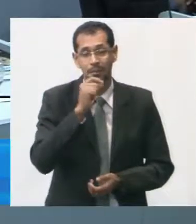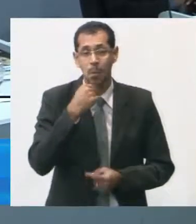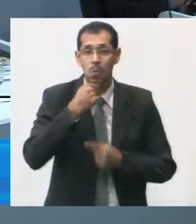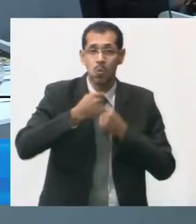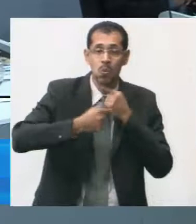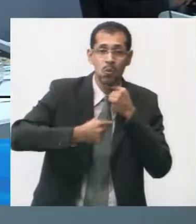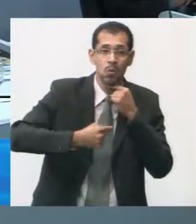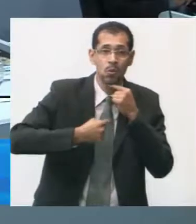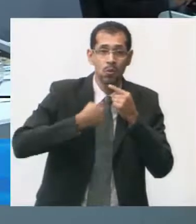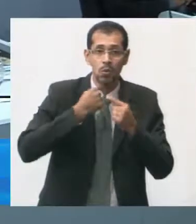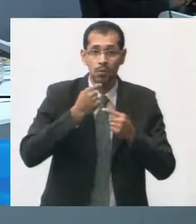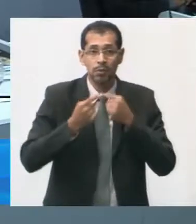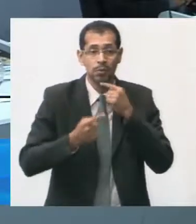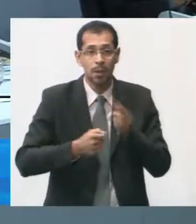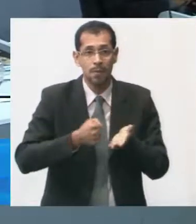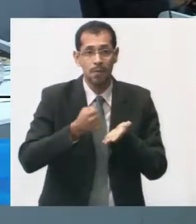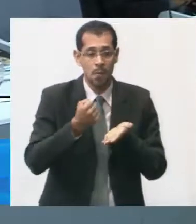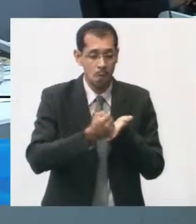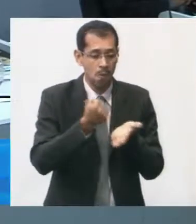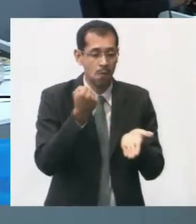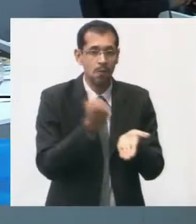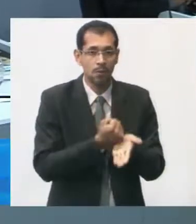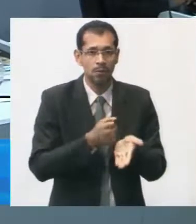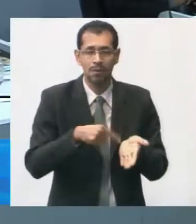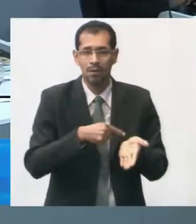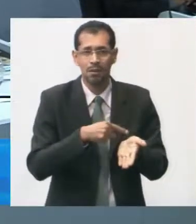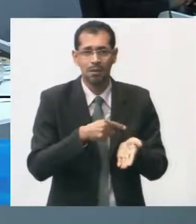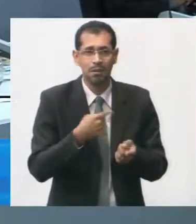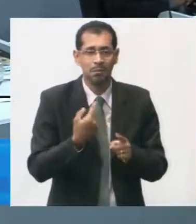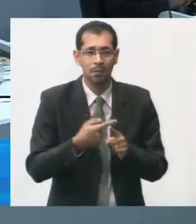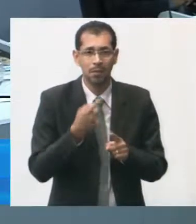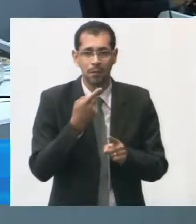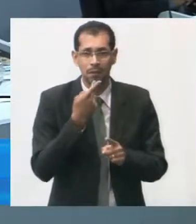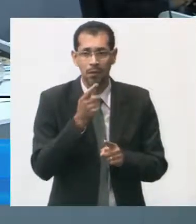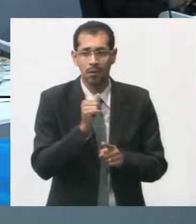dia aqui na sessão, né? De que havia uma publicação no Diário Oficial